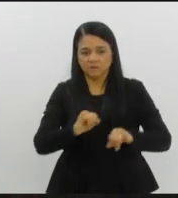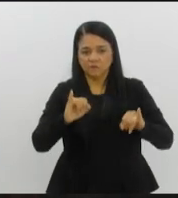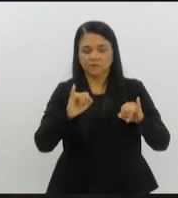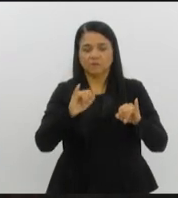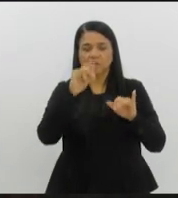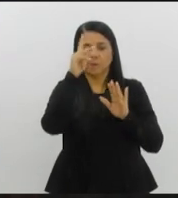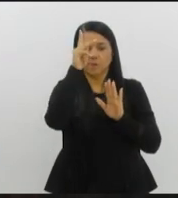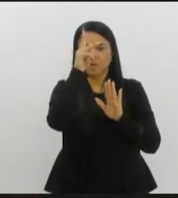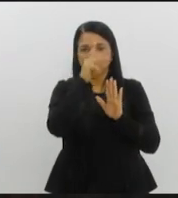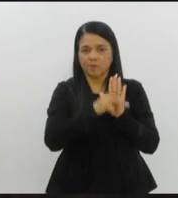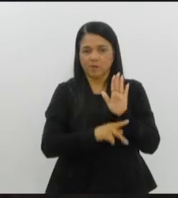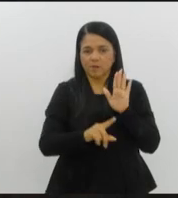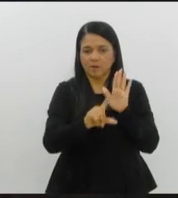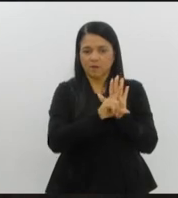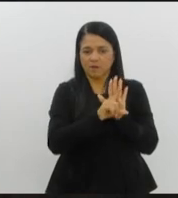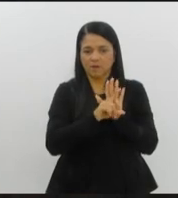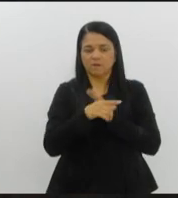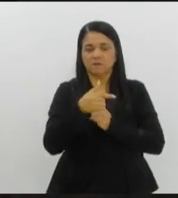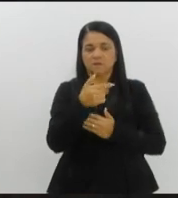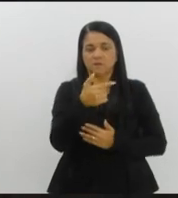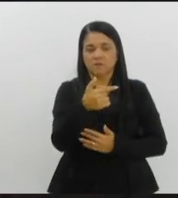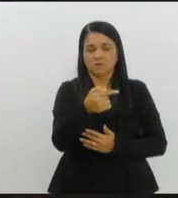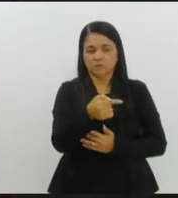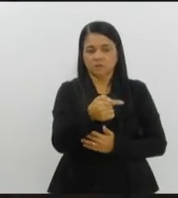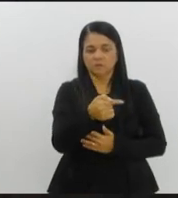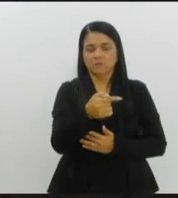Anuncio, projeto de lei número